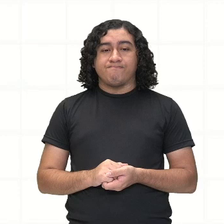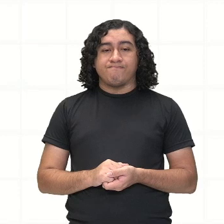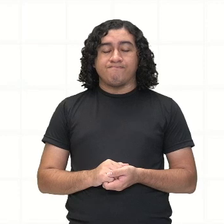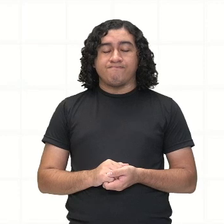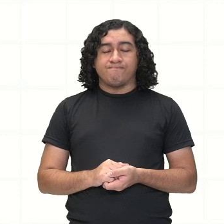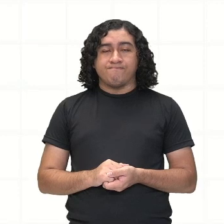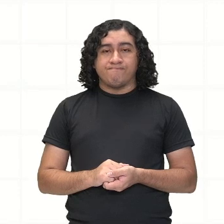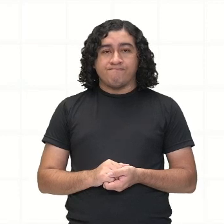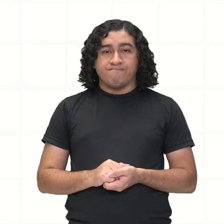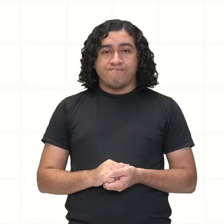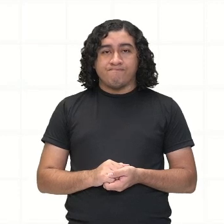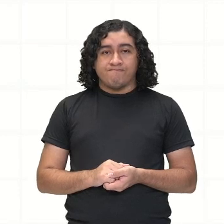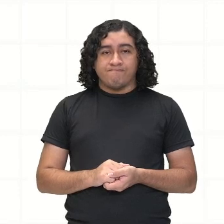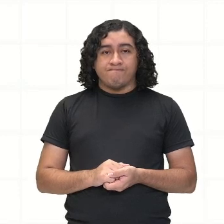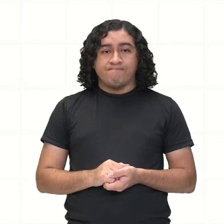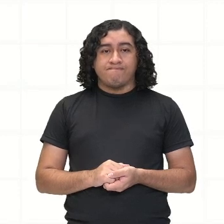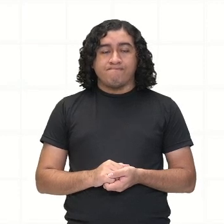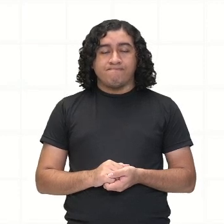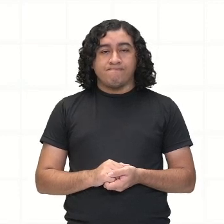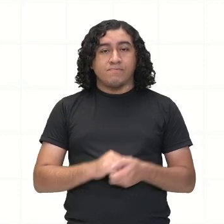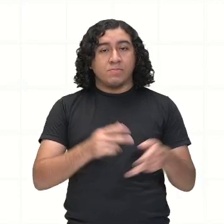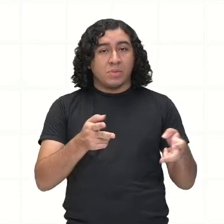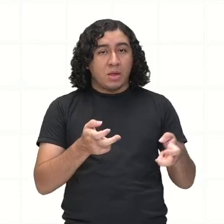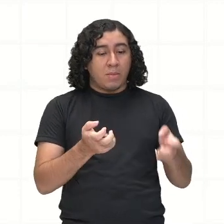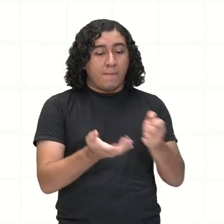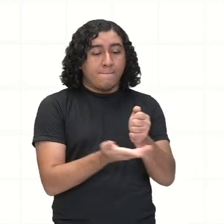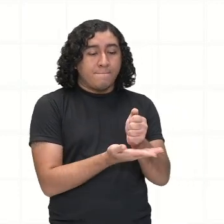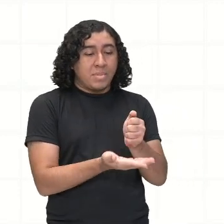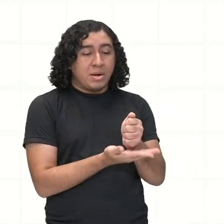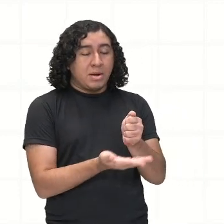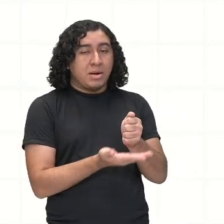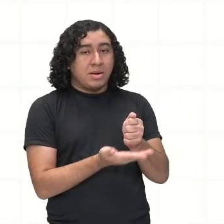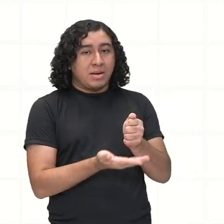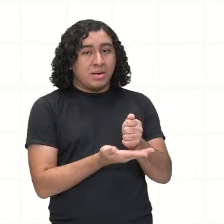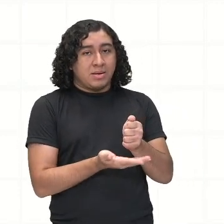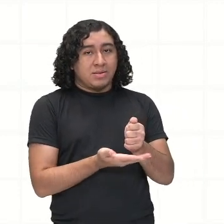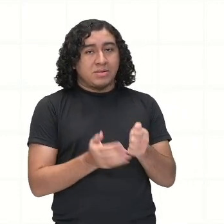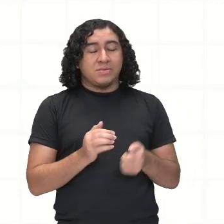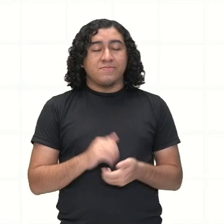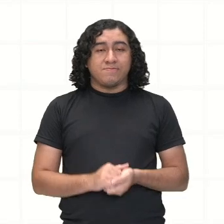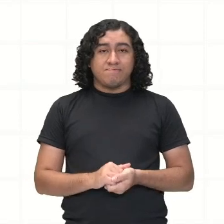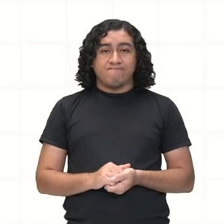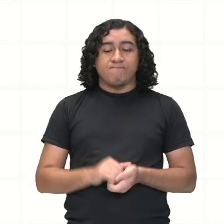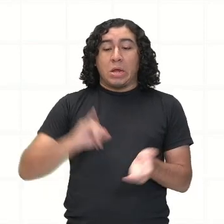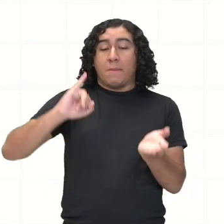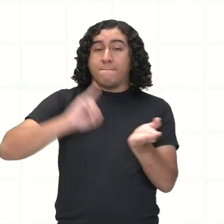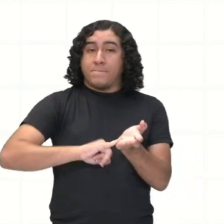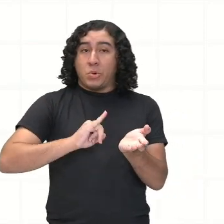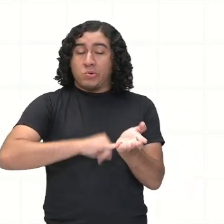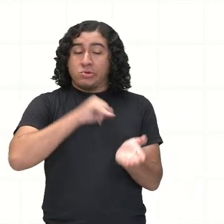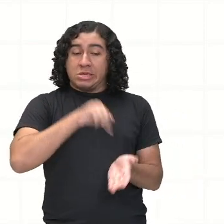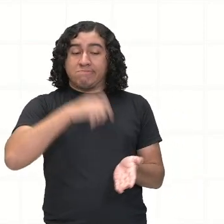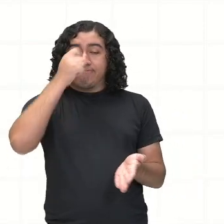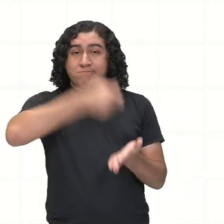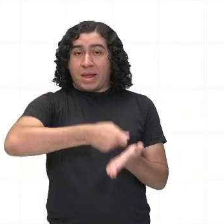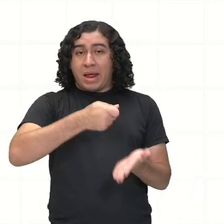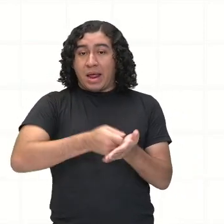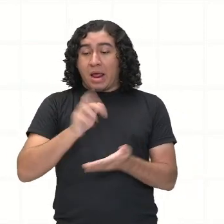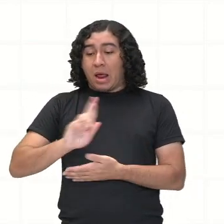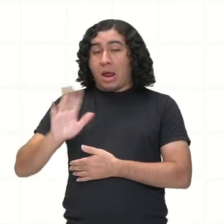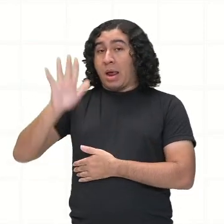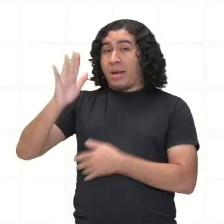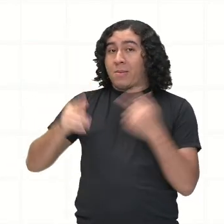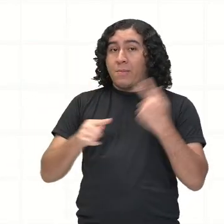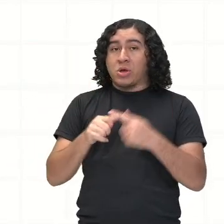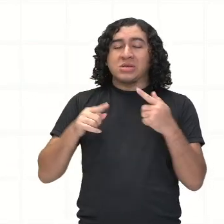sistema. E esses camponeses eram os que pagavam pesados impostos. Toda vez os impostos que eram dados a